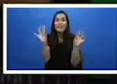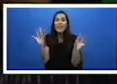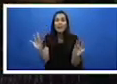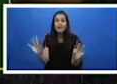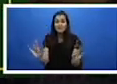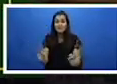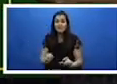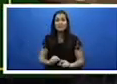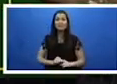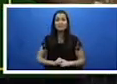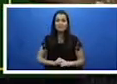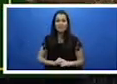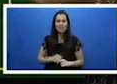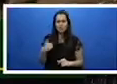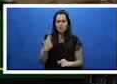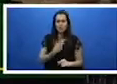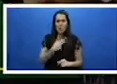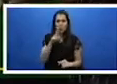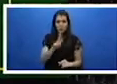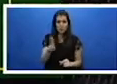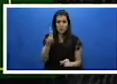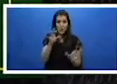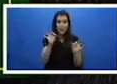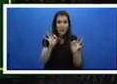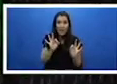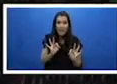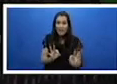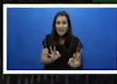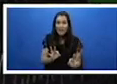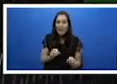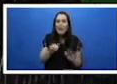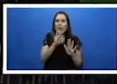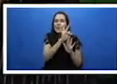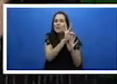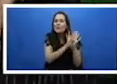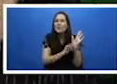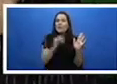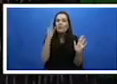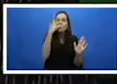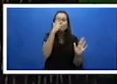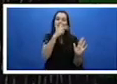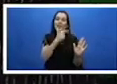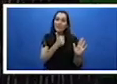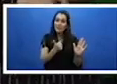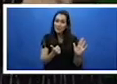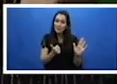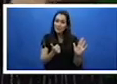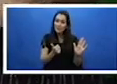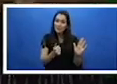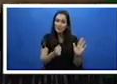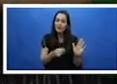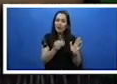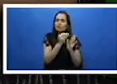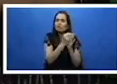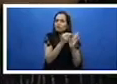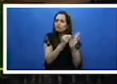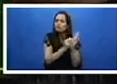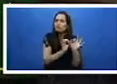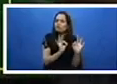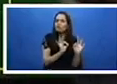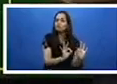se nós utilizarmos elas corretamente, o nosso texto ficará mais bonito, ficará mais elaborado,